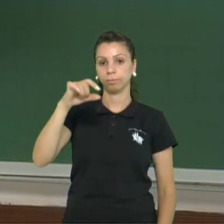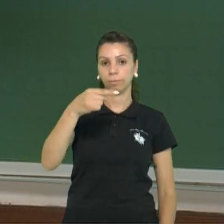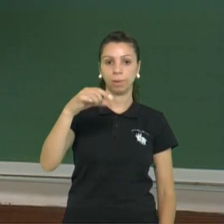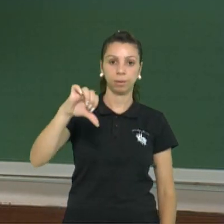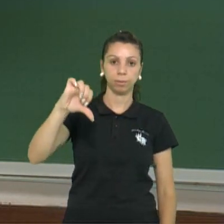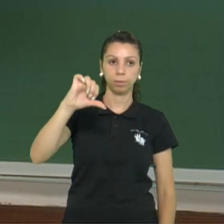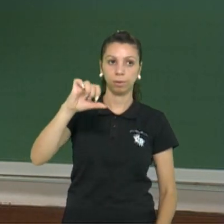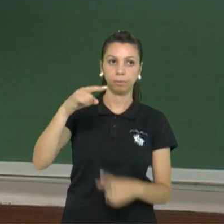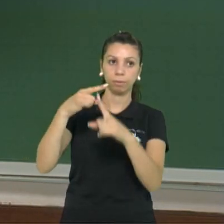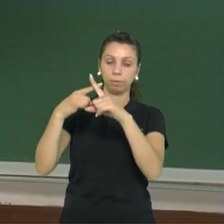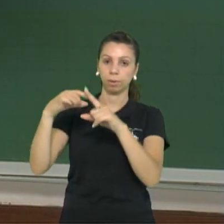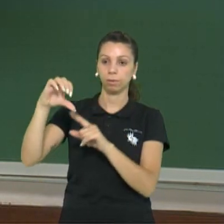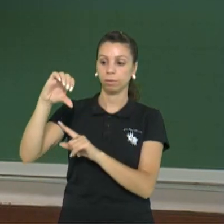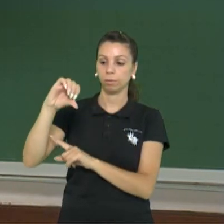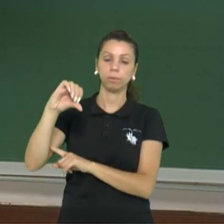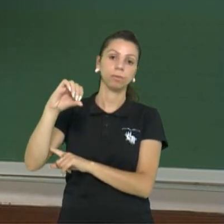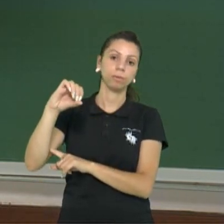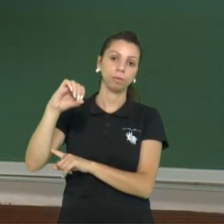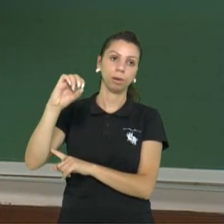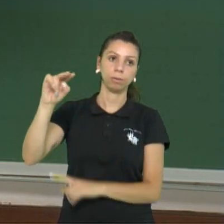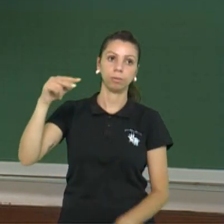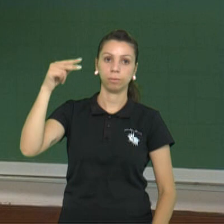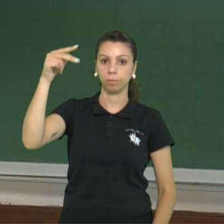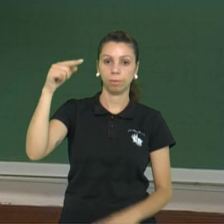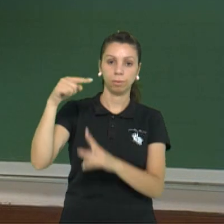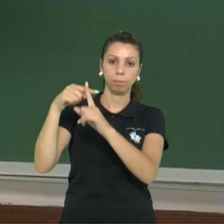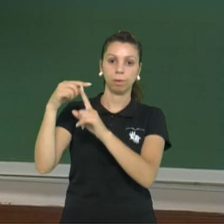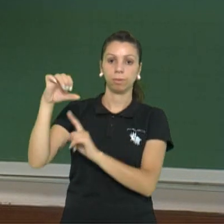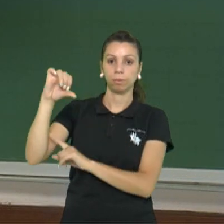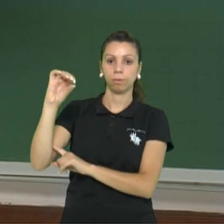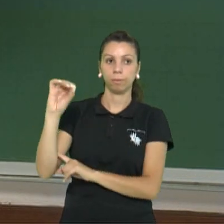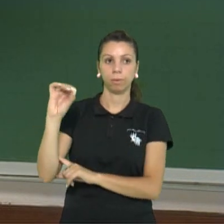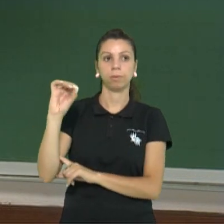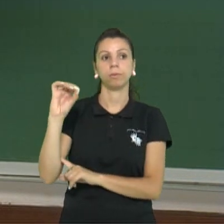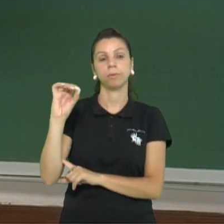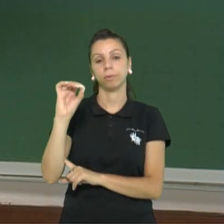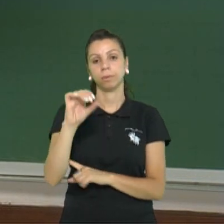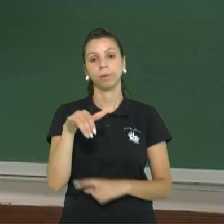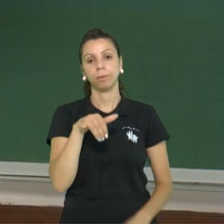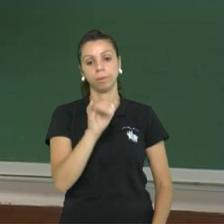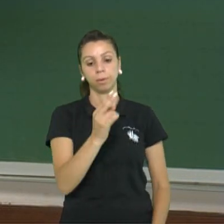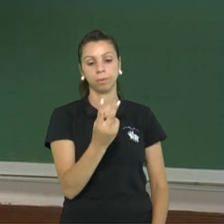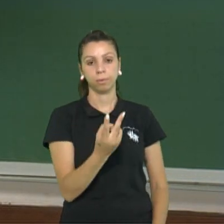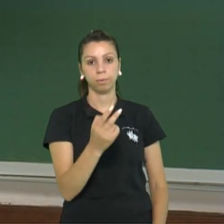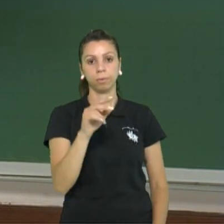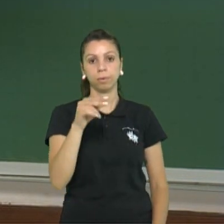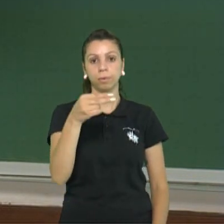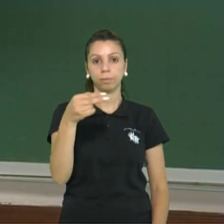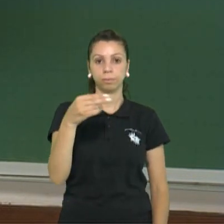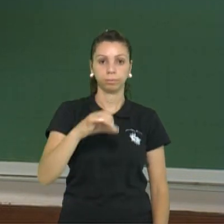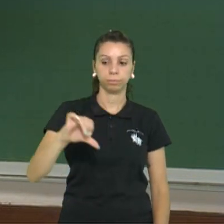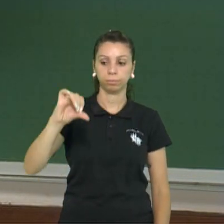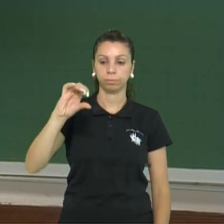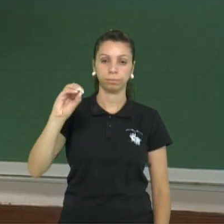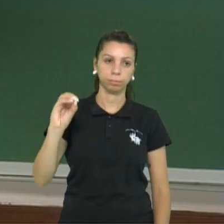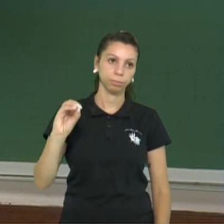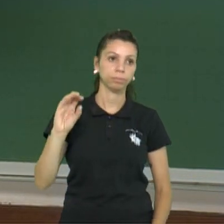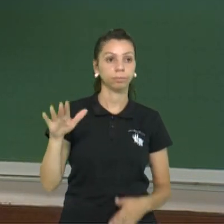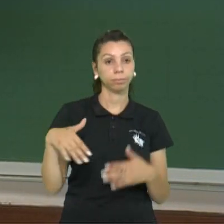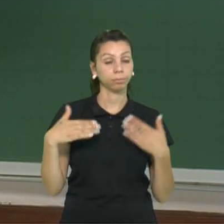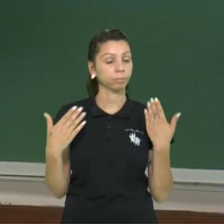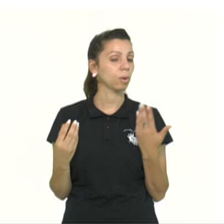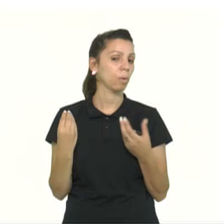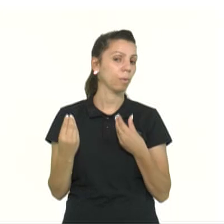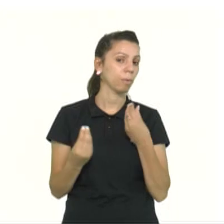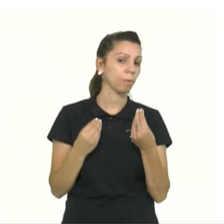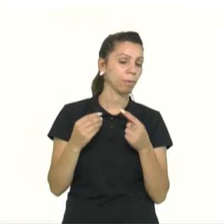o x do vértice, que eu encontrei aqui, mais 90. E o y do vértice vai ser igual a 90. Ou seja,